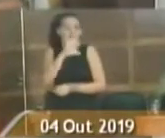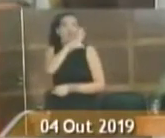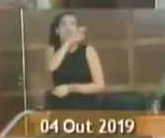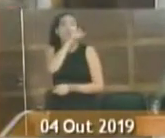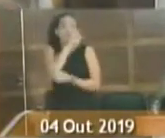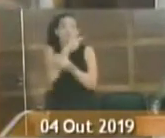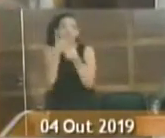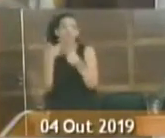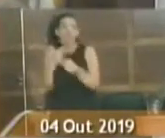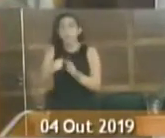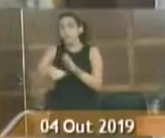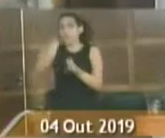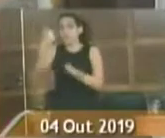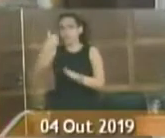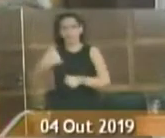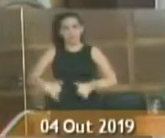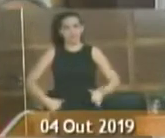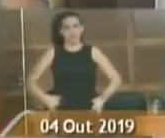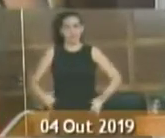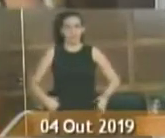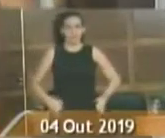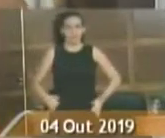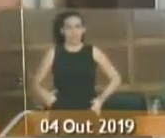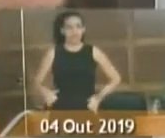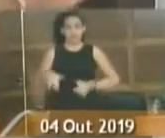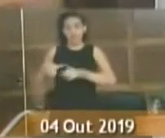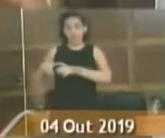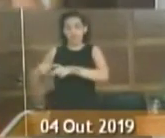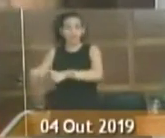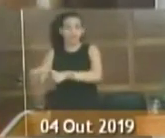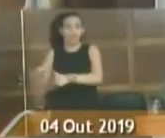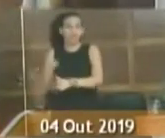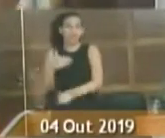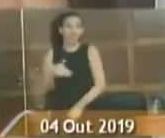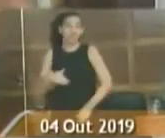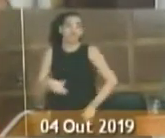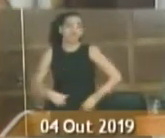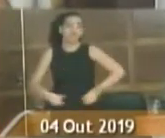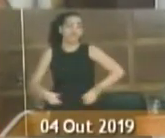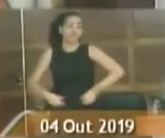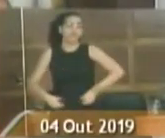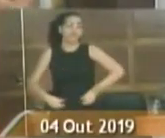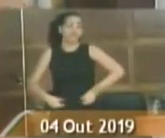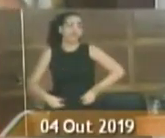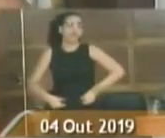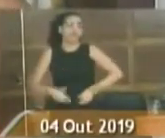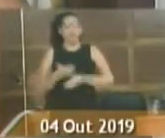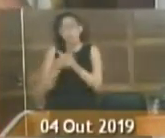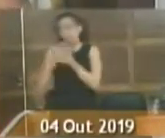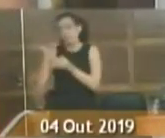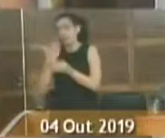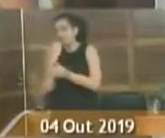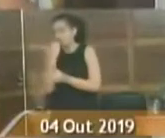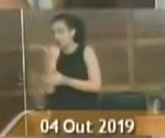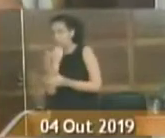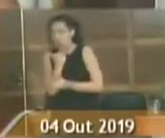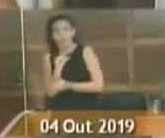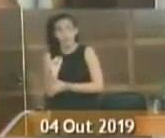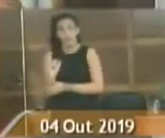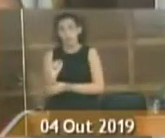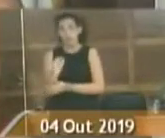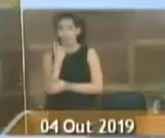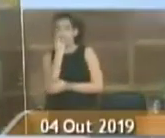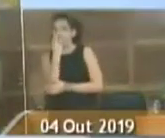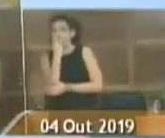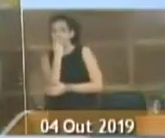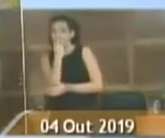sofrer. Então, vamos passar. Então, a Venezuela ficou sem comida. As pessoas passaram a comer a comida dos cães. Eu